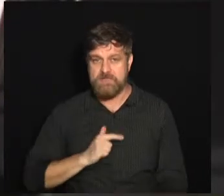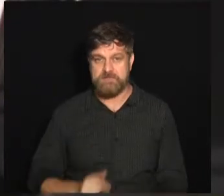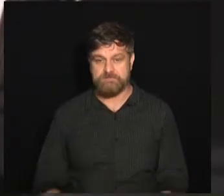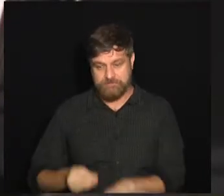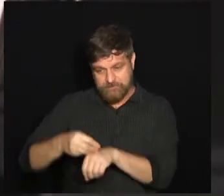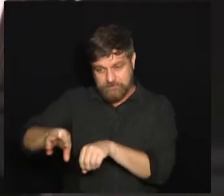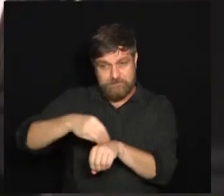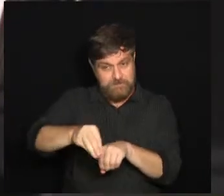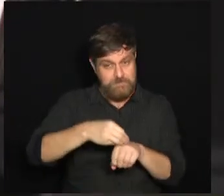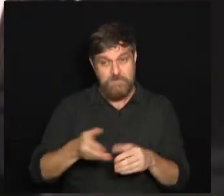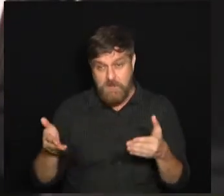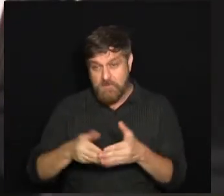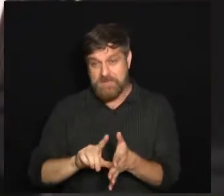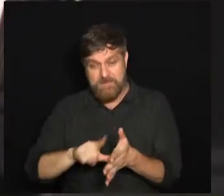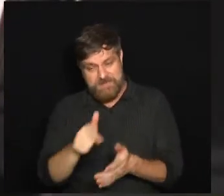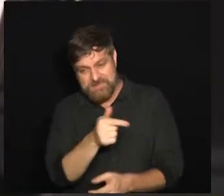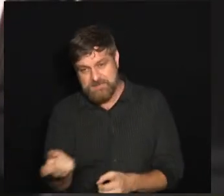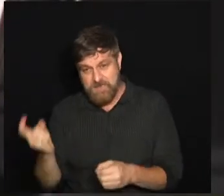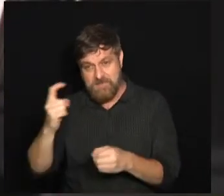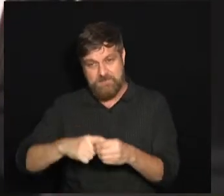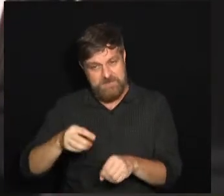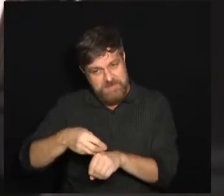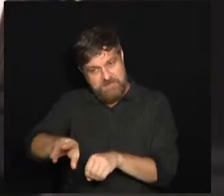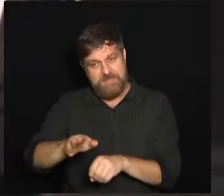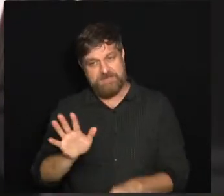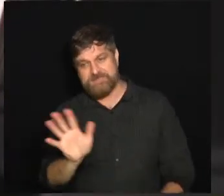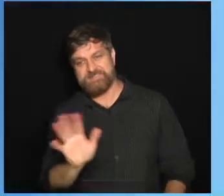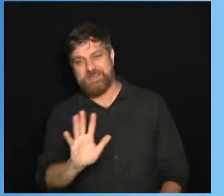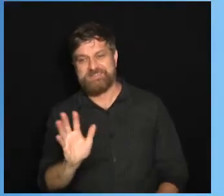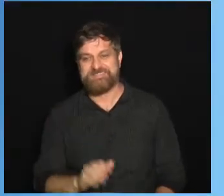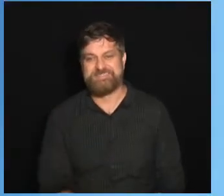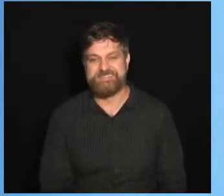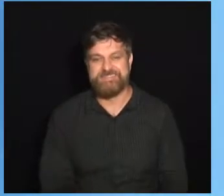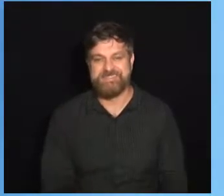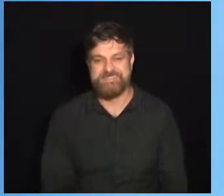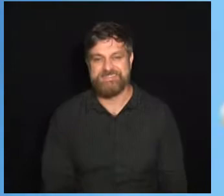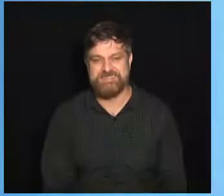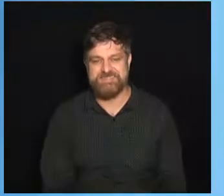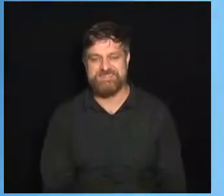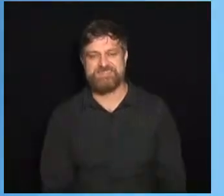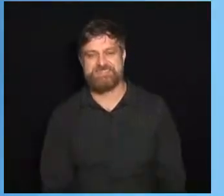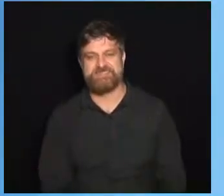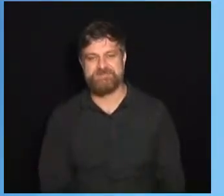foram as dicas de hoje. Na próxima semana tem muito mais. Tchau!